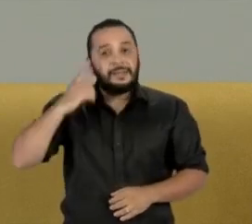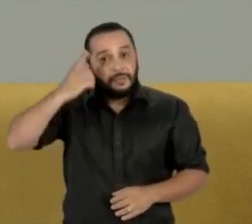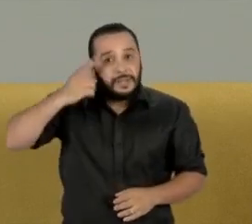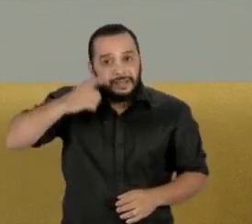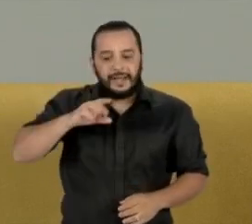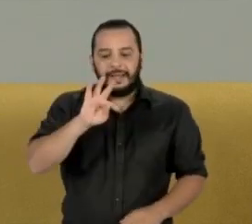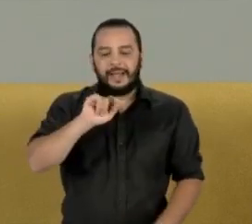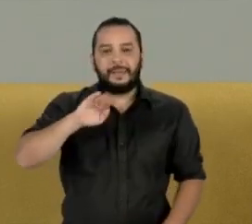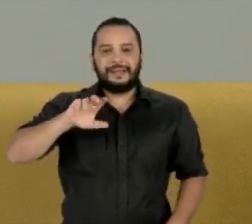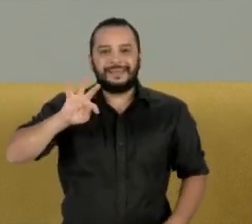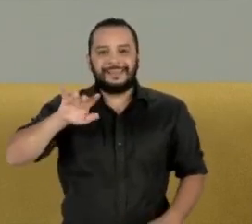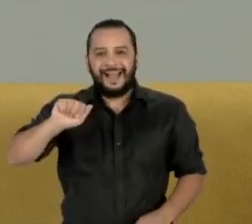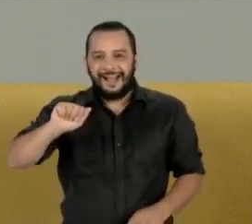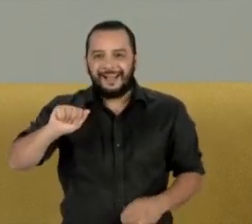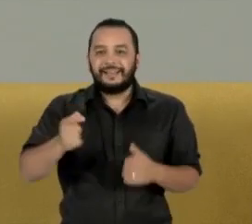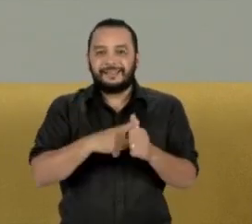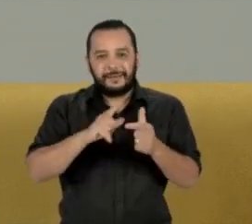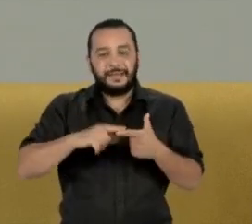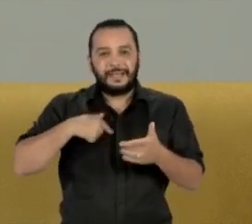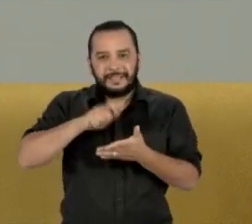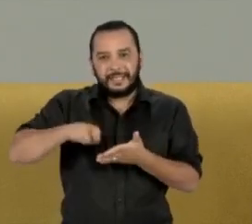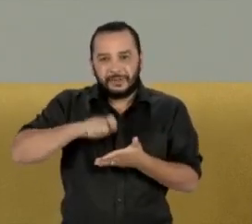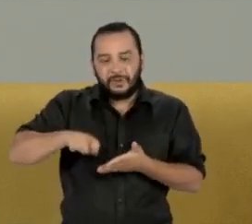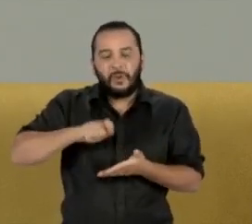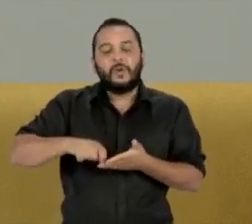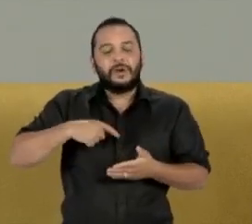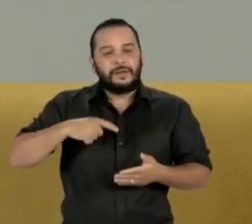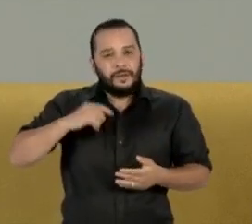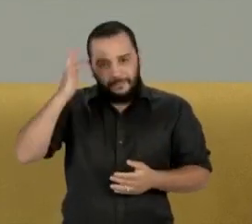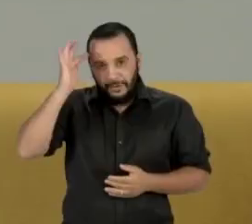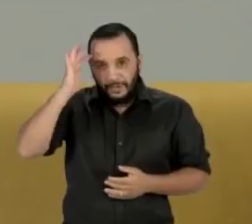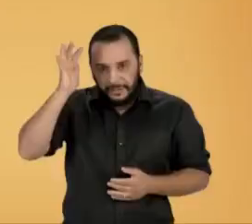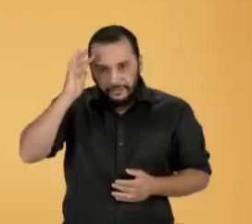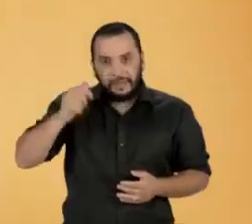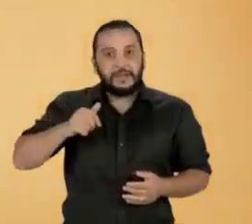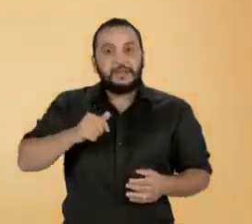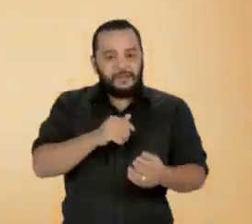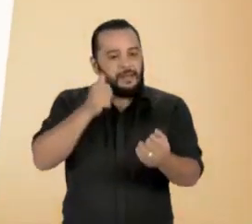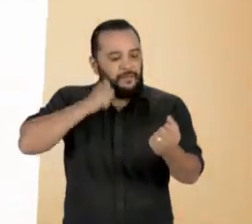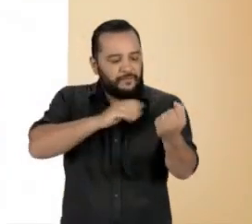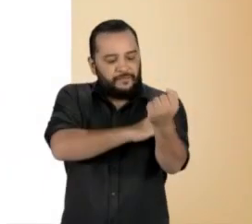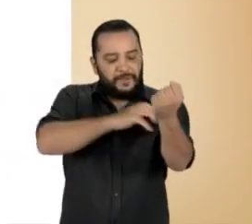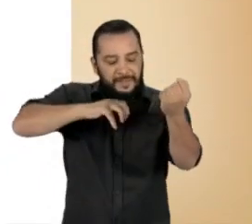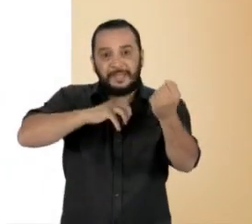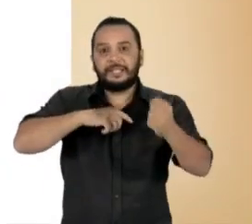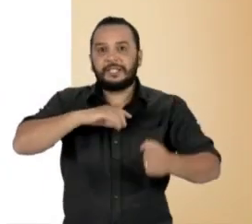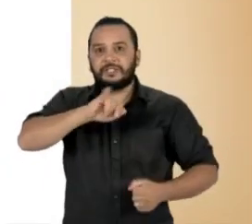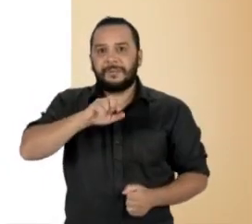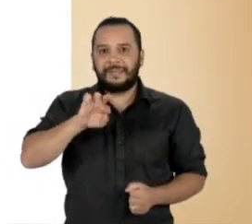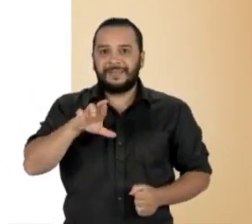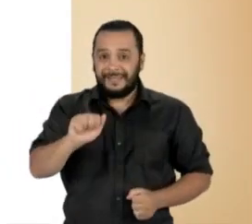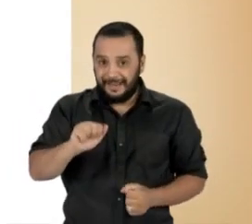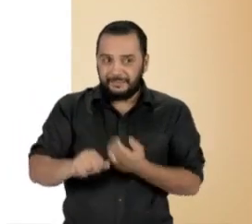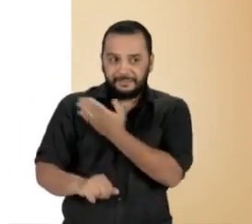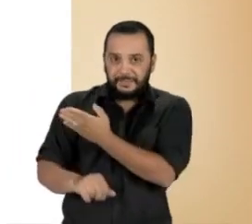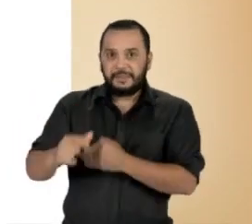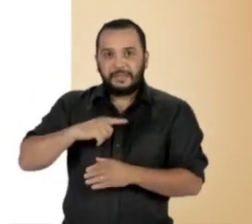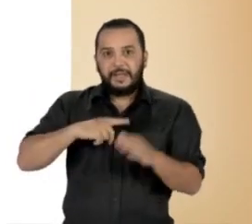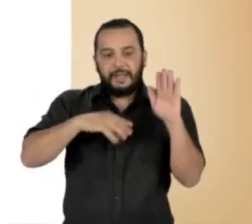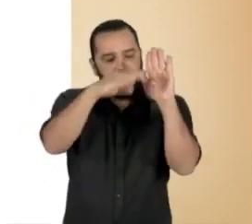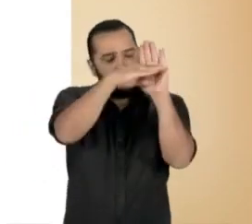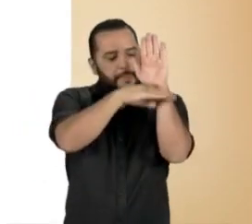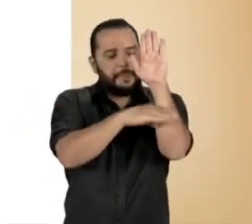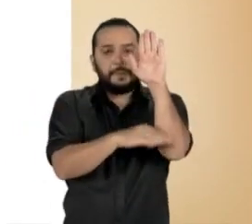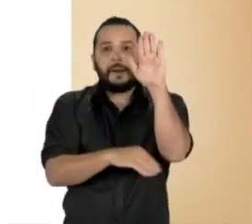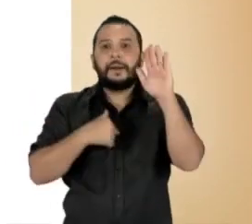Tabata Amaral, e a escritora, filósofa e feminista, Djamila Ribeiro. Este ano, a BBC fez a seguinte